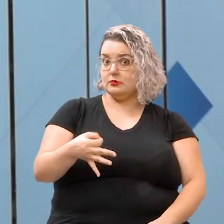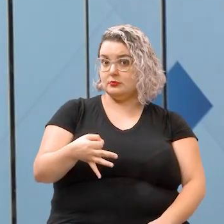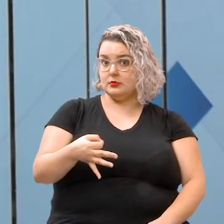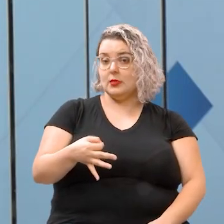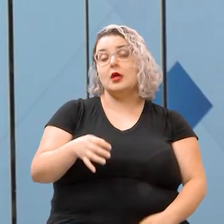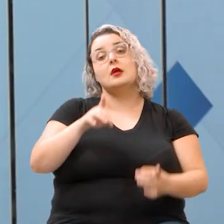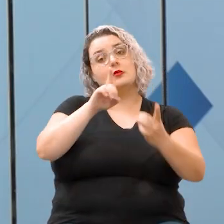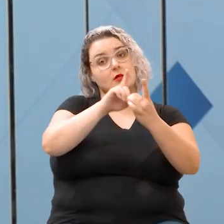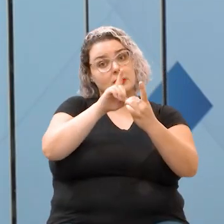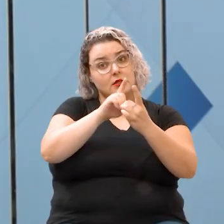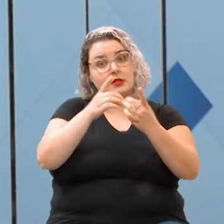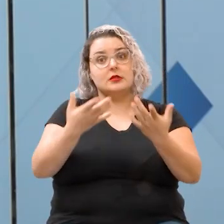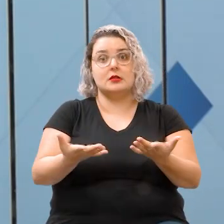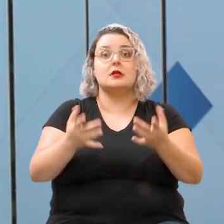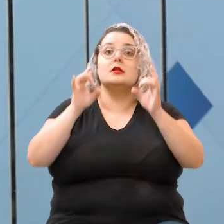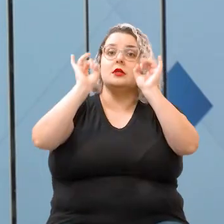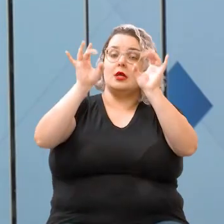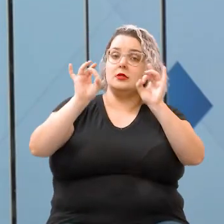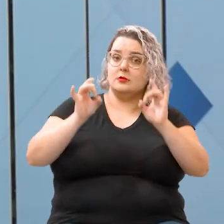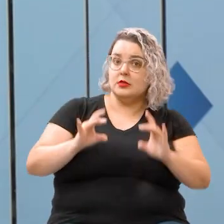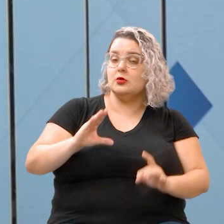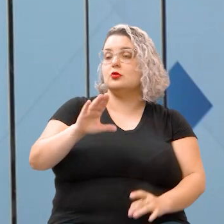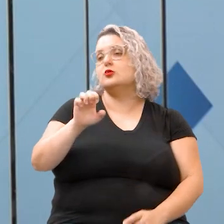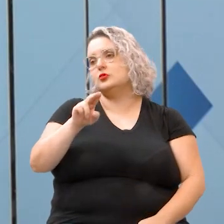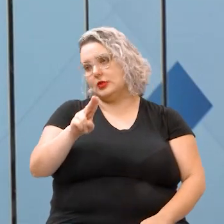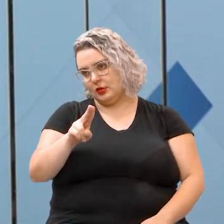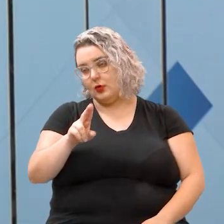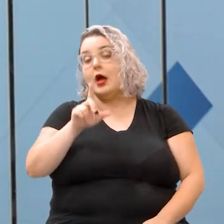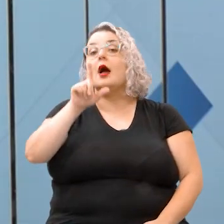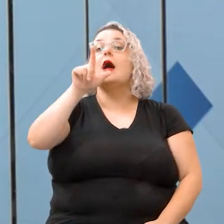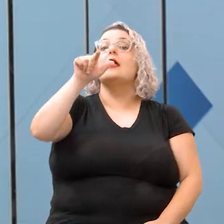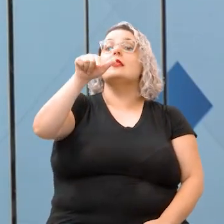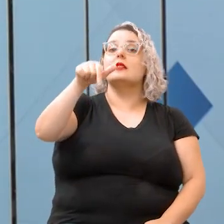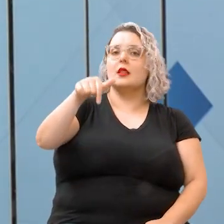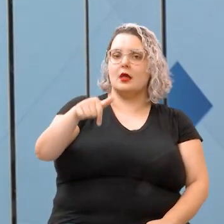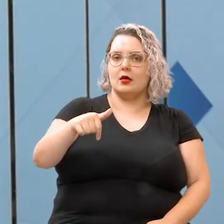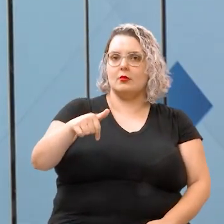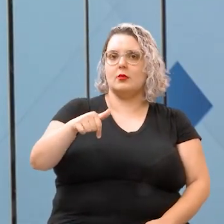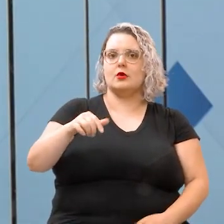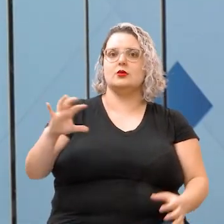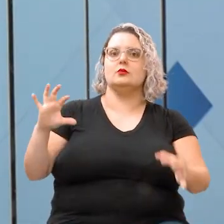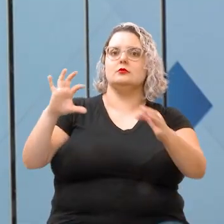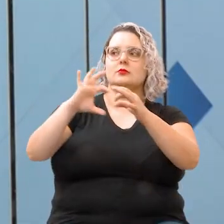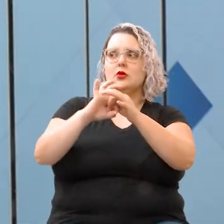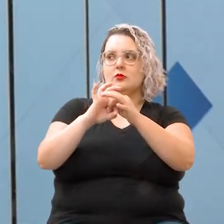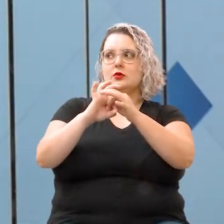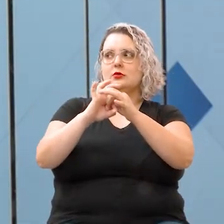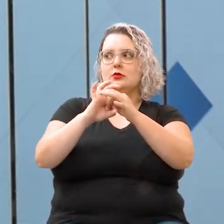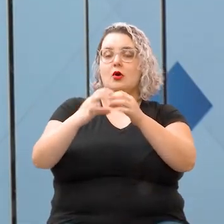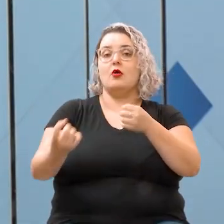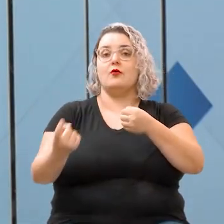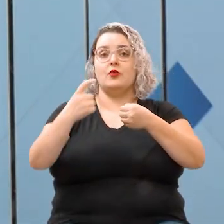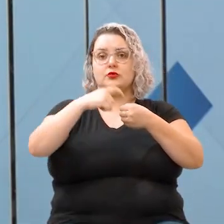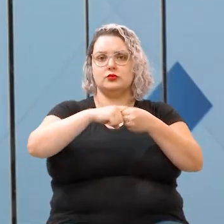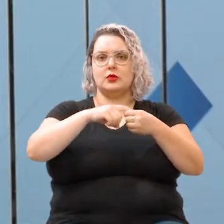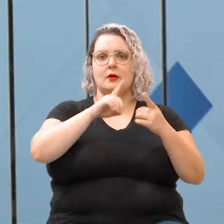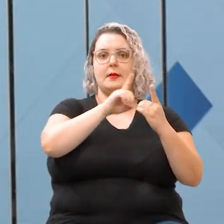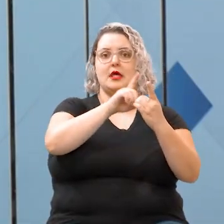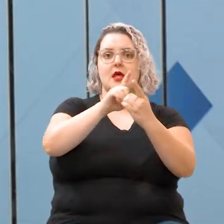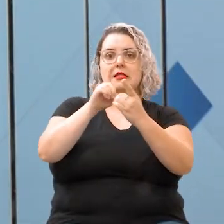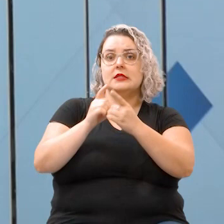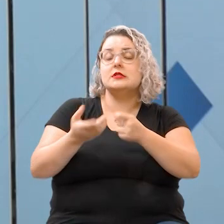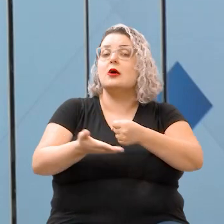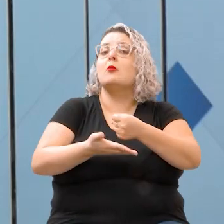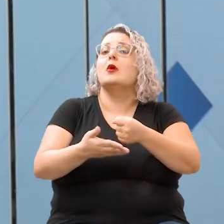vai ser atendido na especialidade no CEL. Depois a gente cria esse vínculo aí do paciente voltar para a atenção básica, para fazer